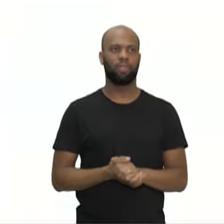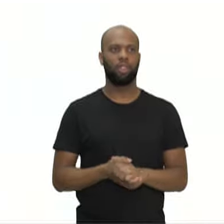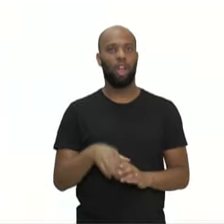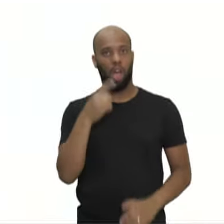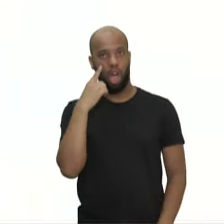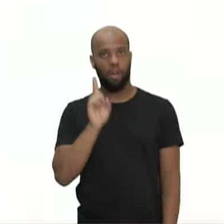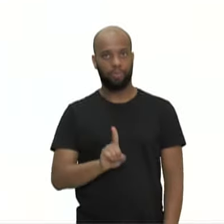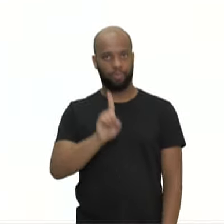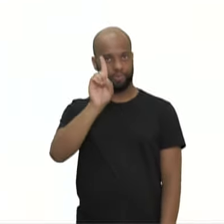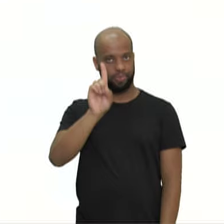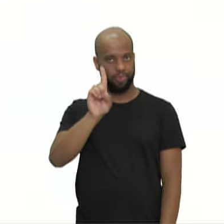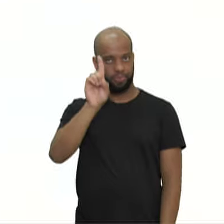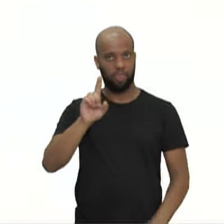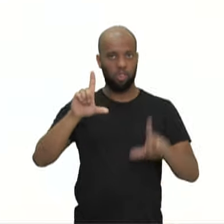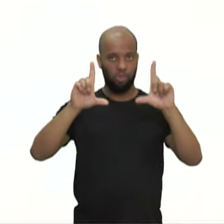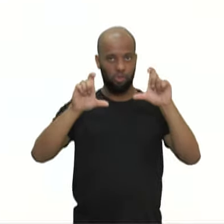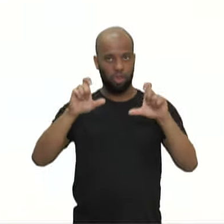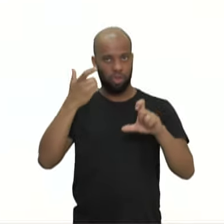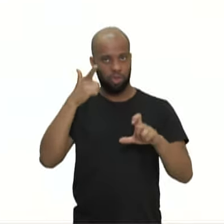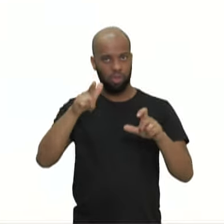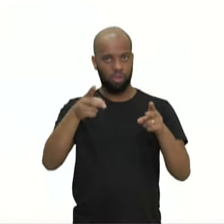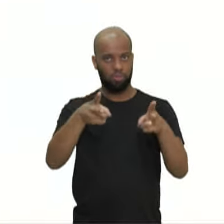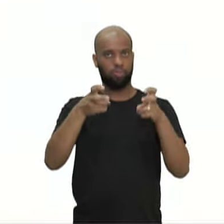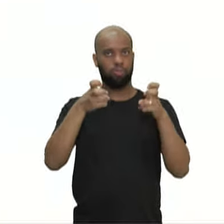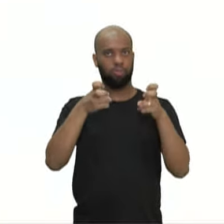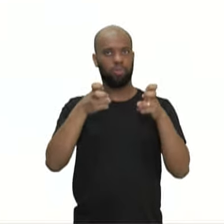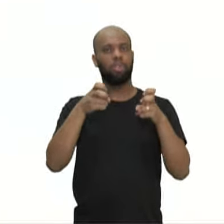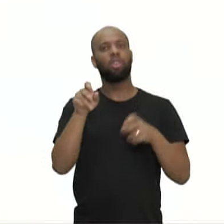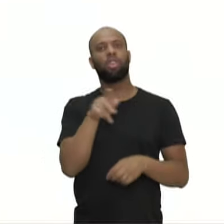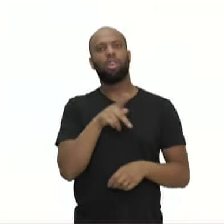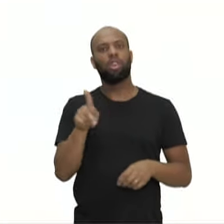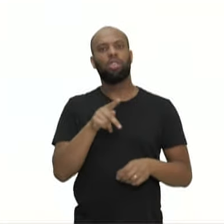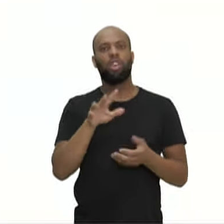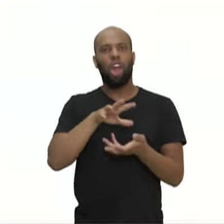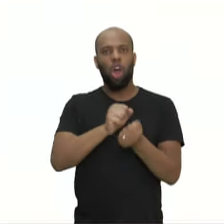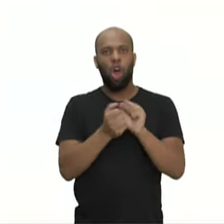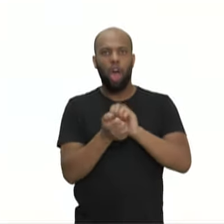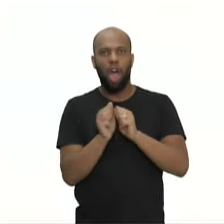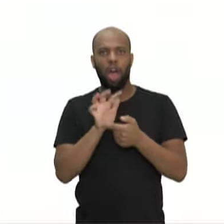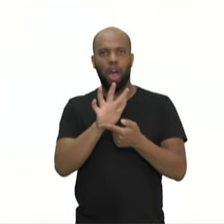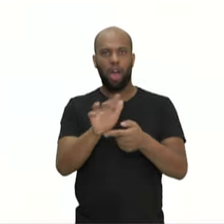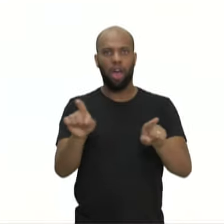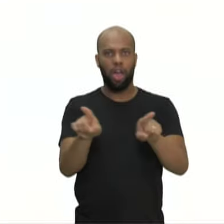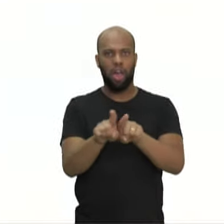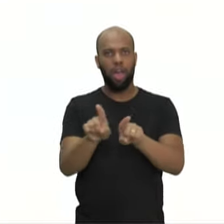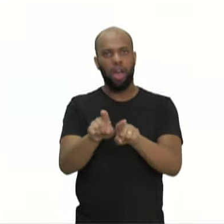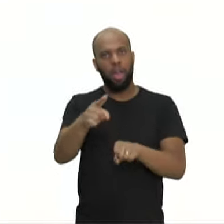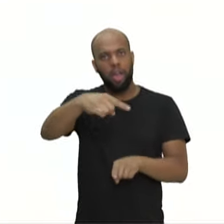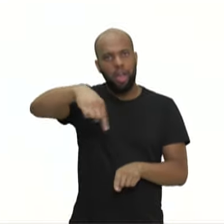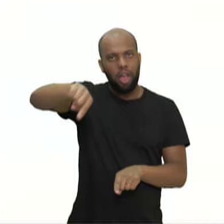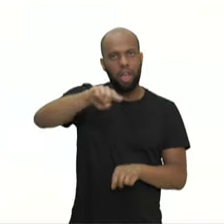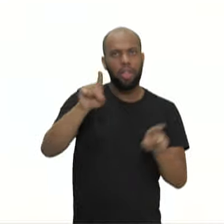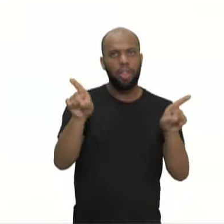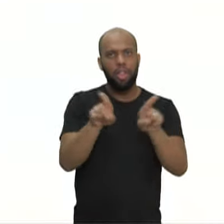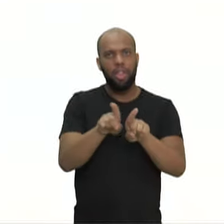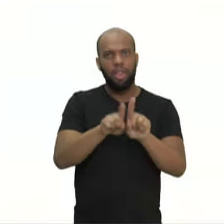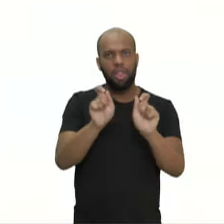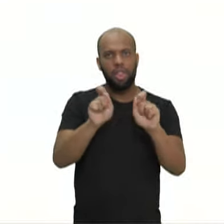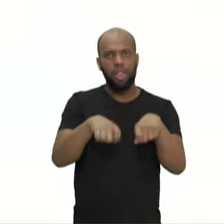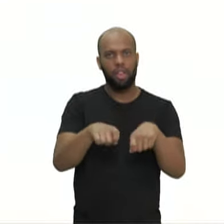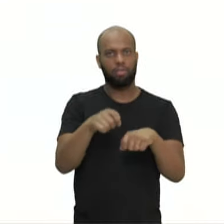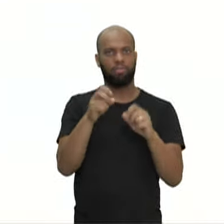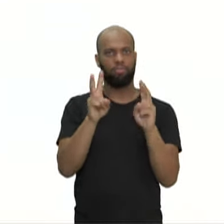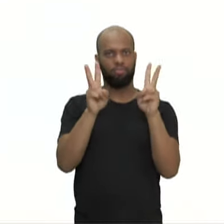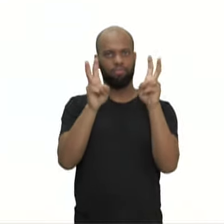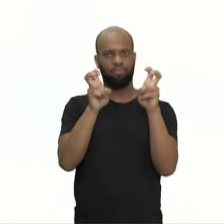Aqui a foto para vocês observarem, né? A prof trouxe aqui ao vivo, mas tá aí um pouquinho da foto para vocês observarem. A